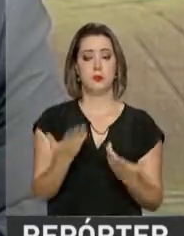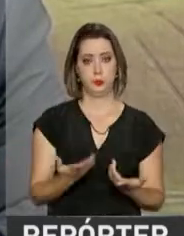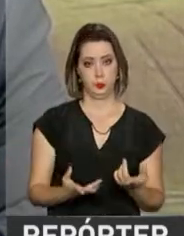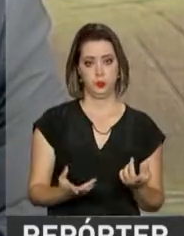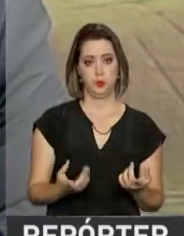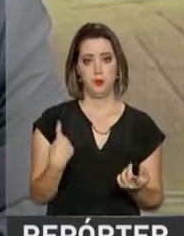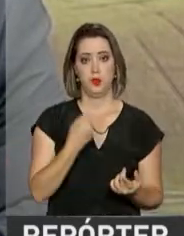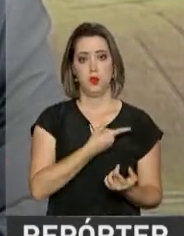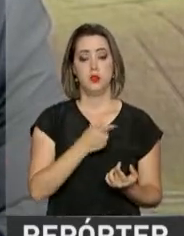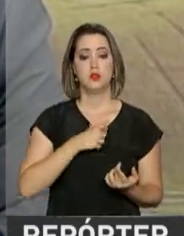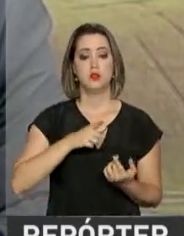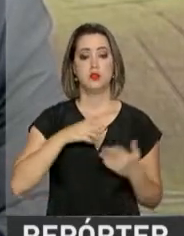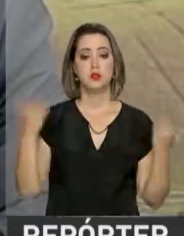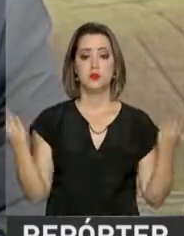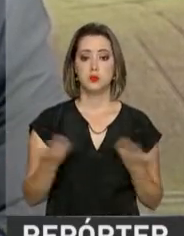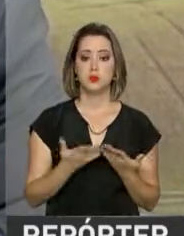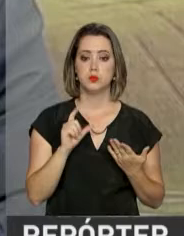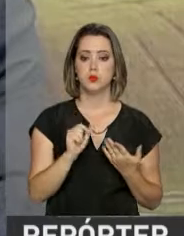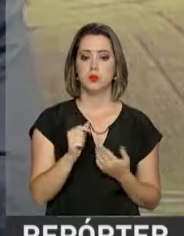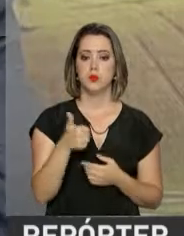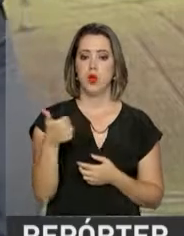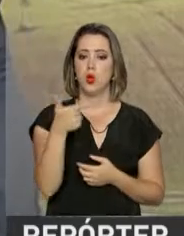agora, nesse momento,